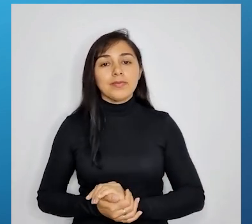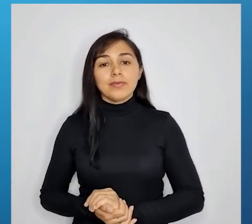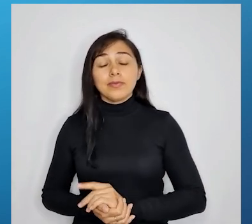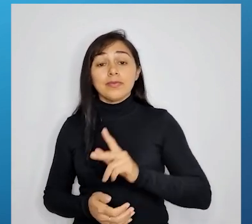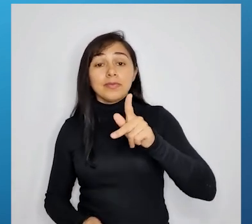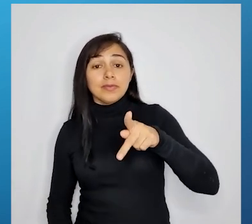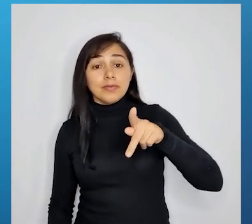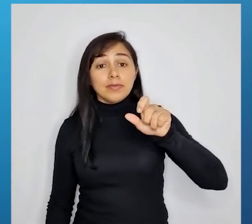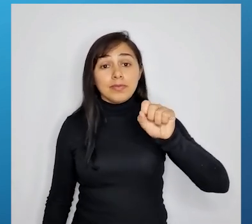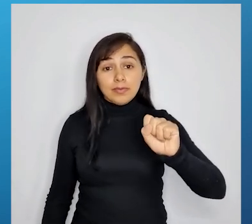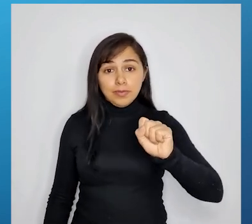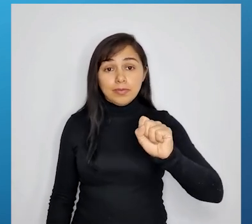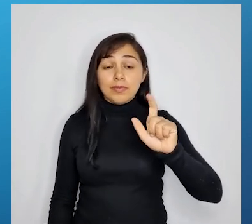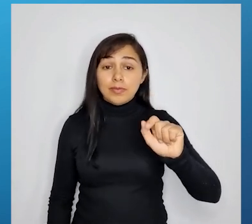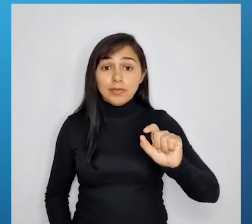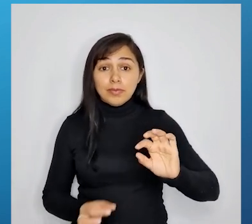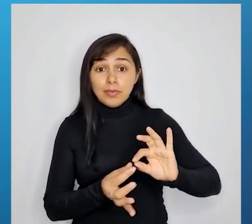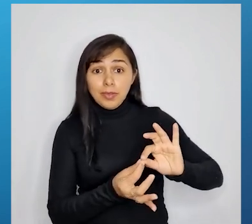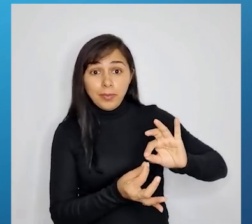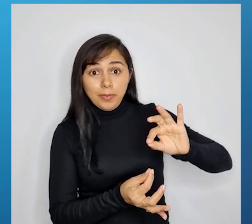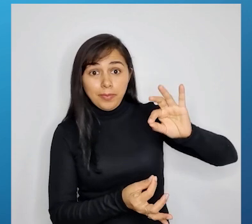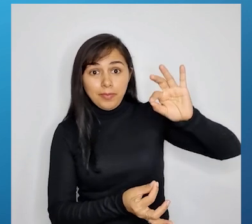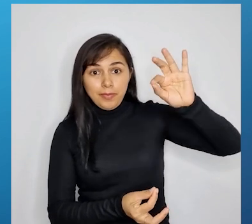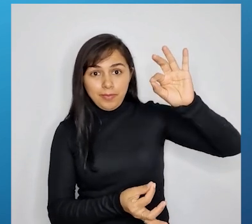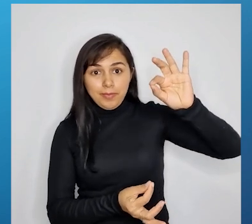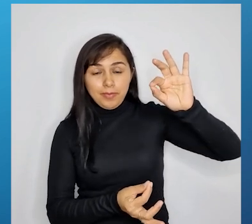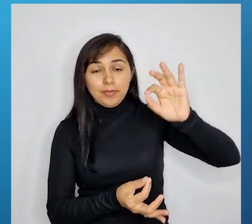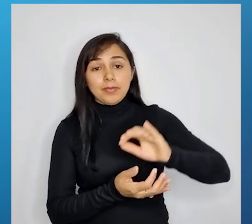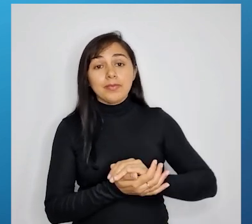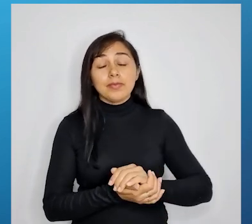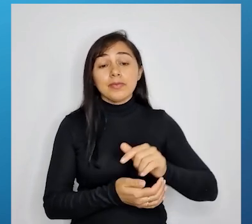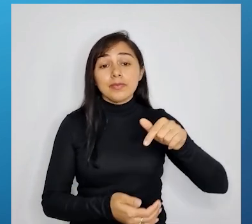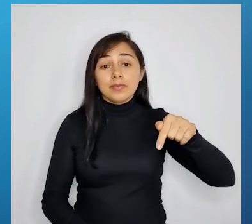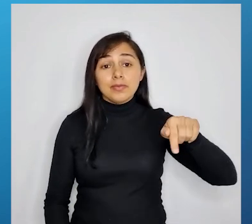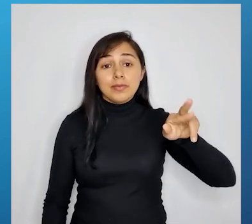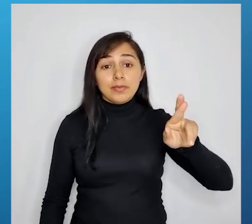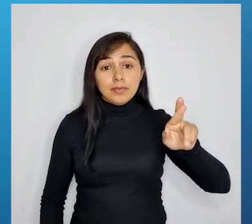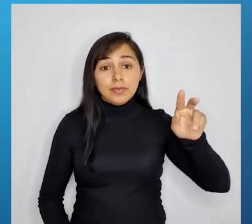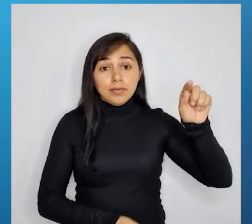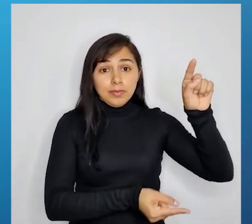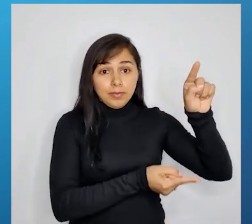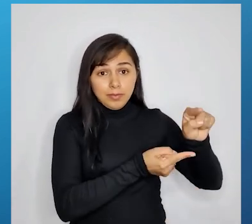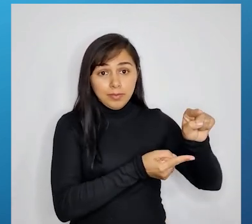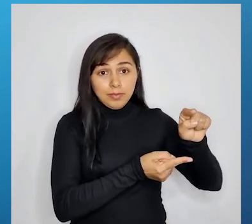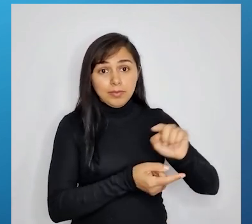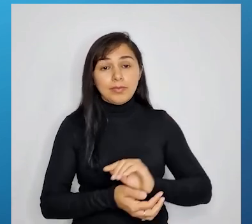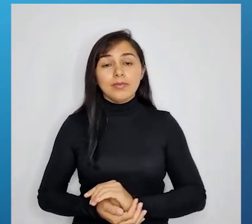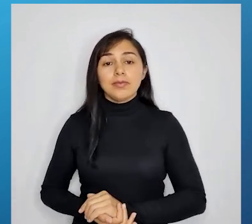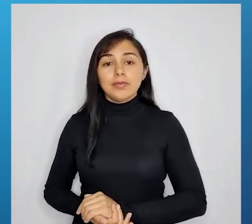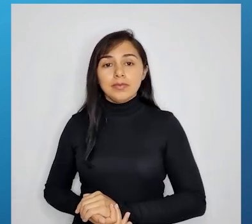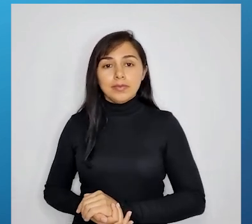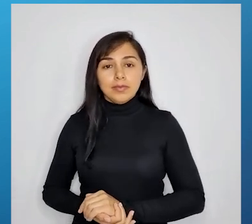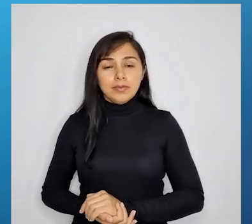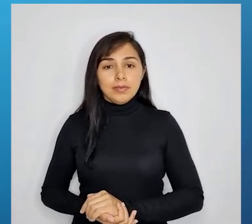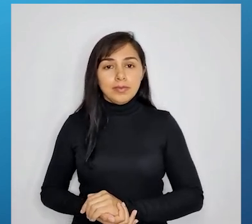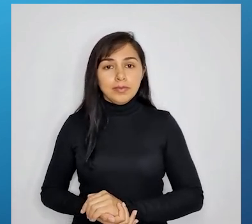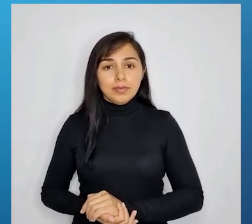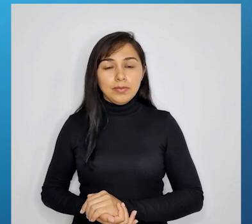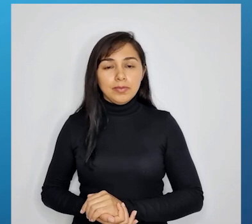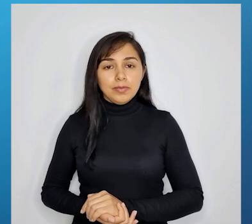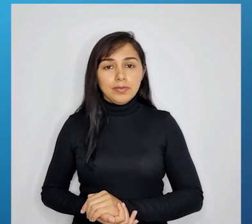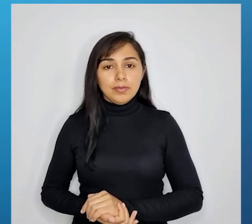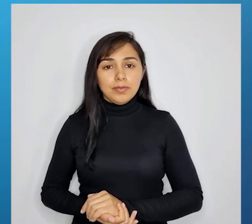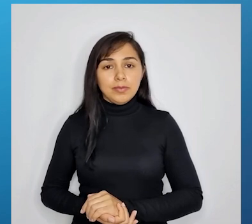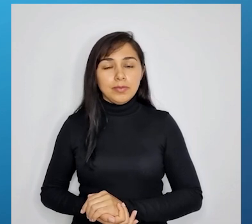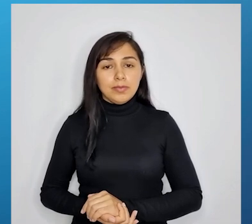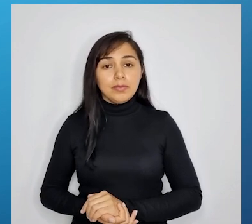base maior, QR é a base menor. Beleza? A